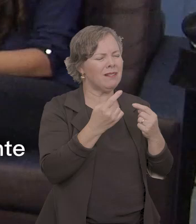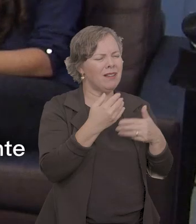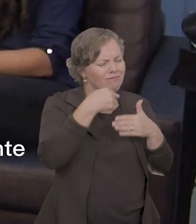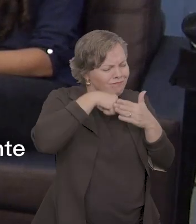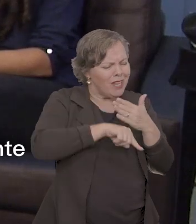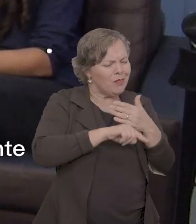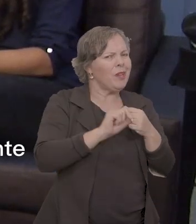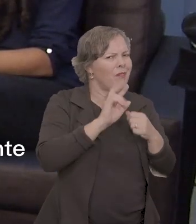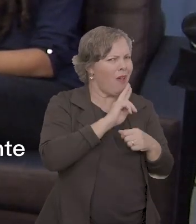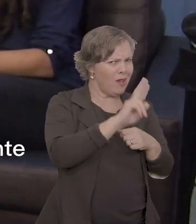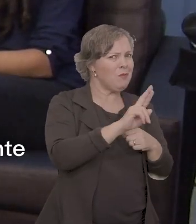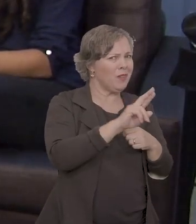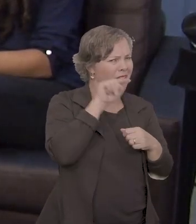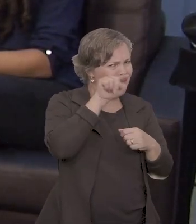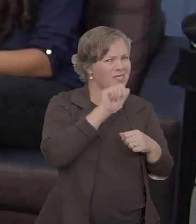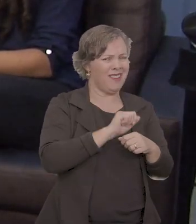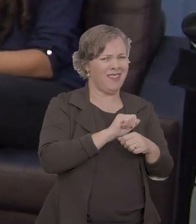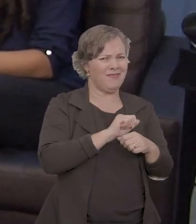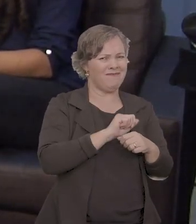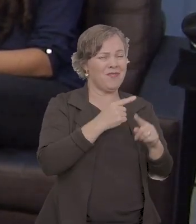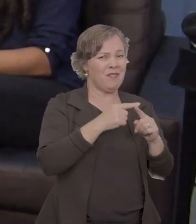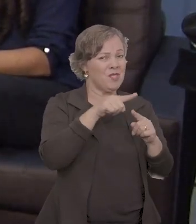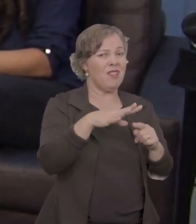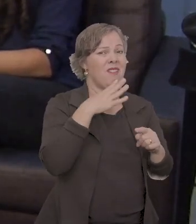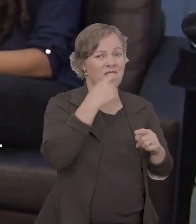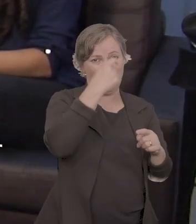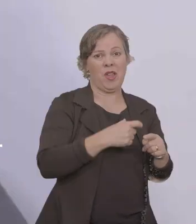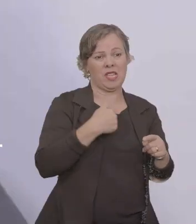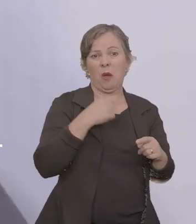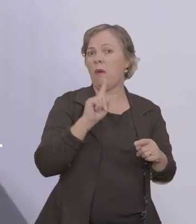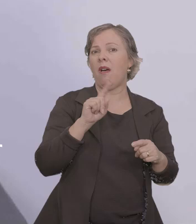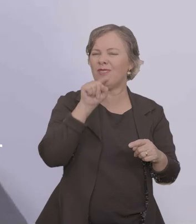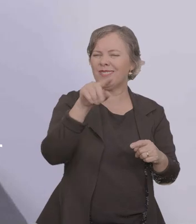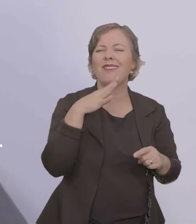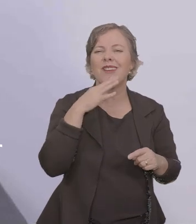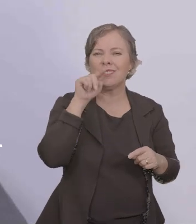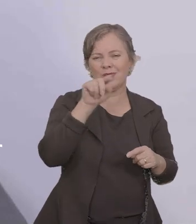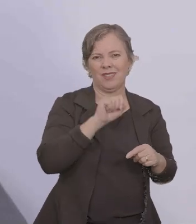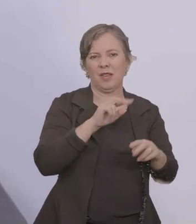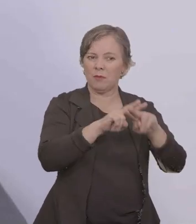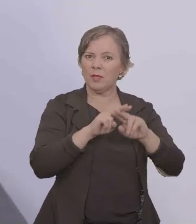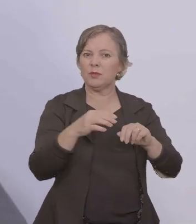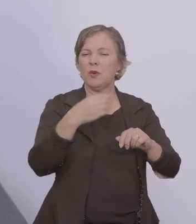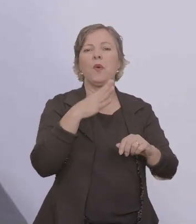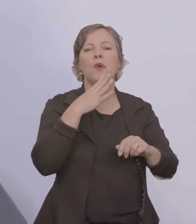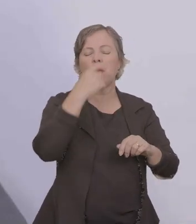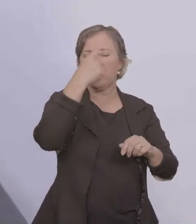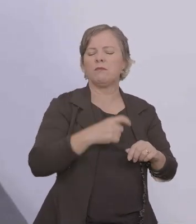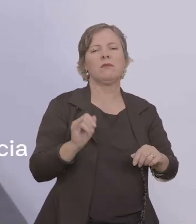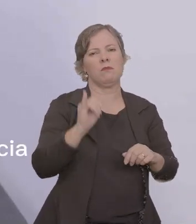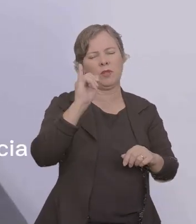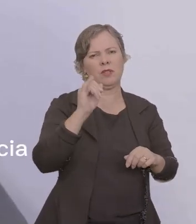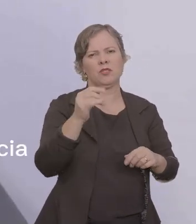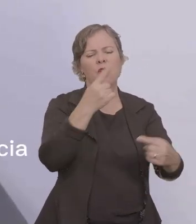conseguir responder essa pergunta plenamente vai ser a Maria Letícia, né? Não o Guilherme. Justamente o autoconhecimento ele é importante por isso, né? Qual que é o seu